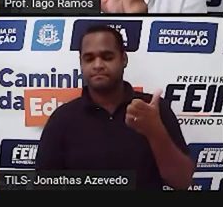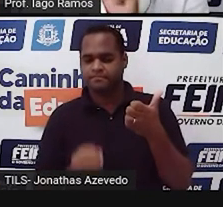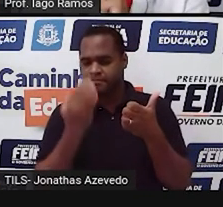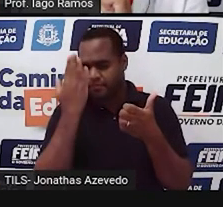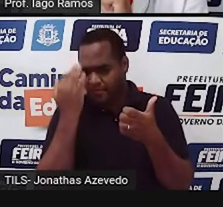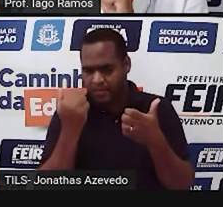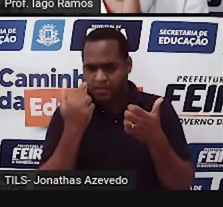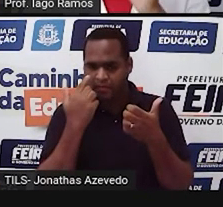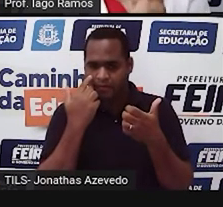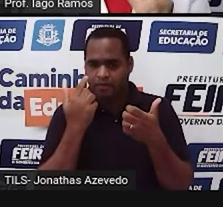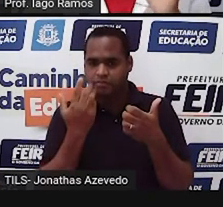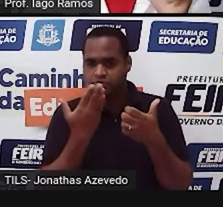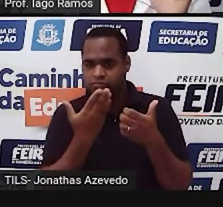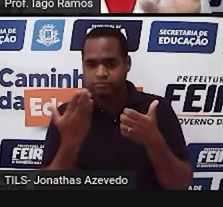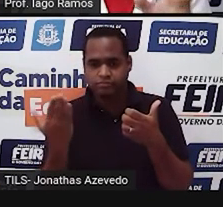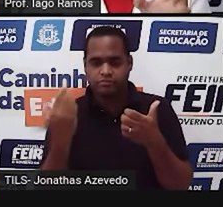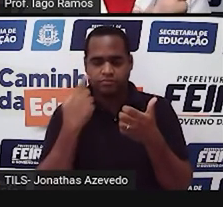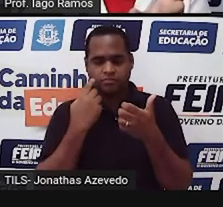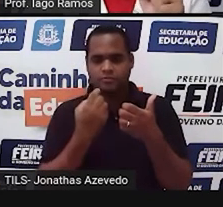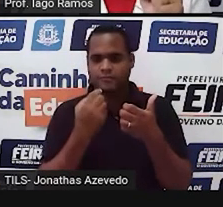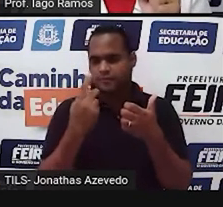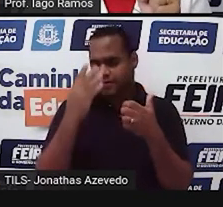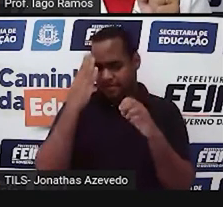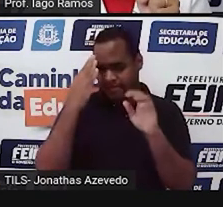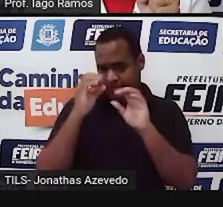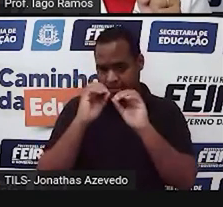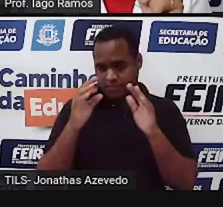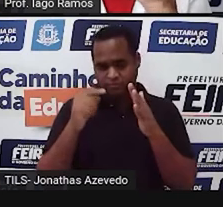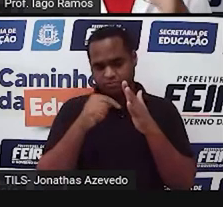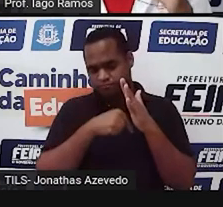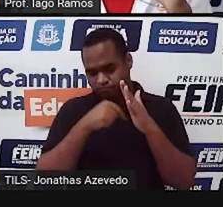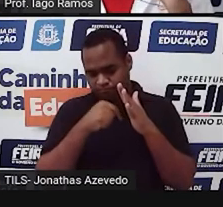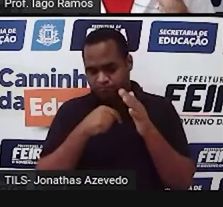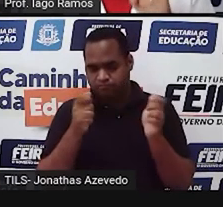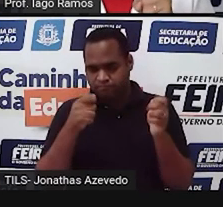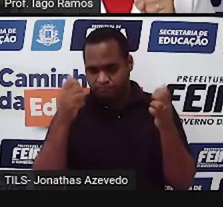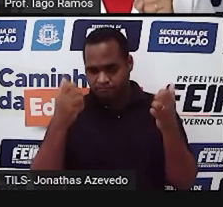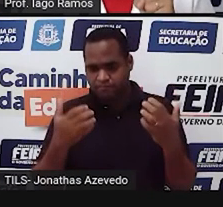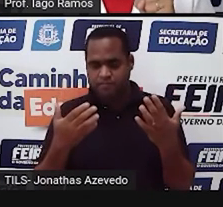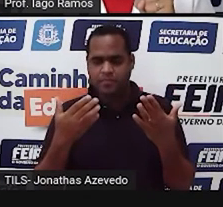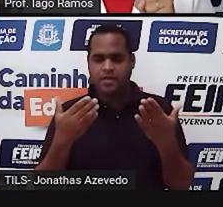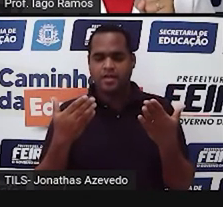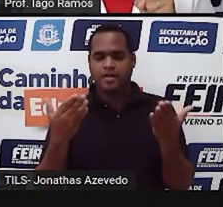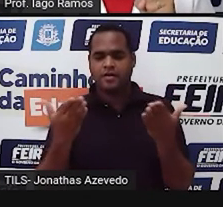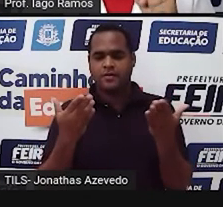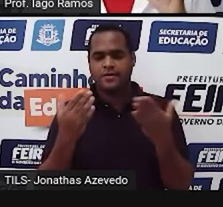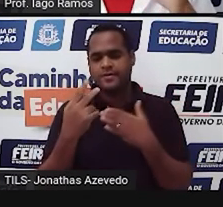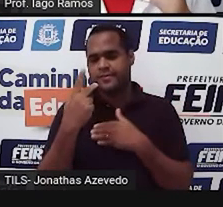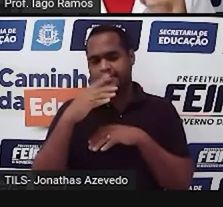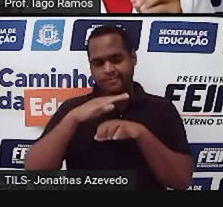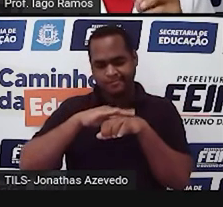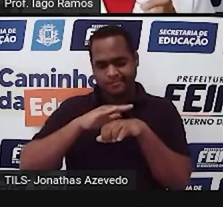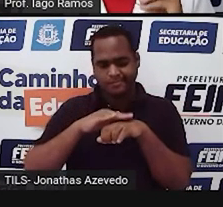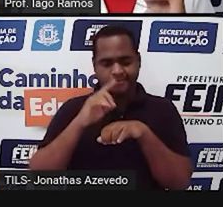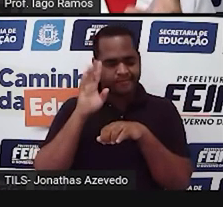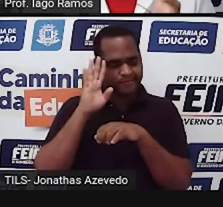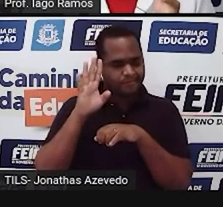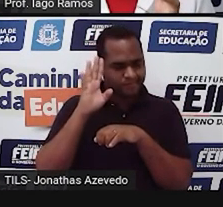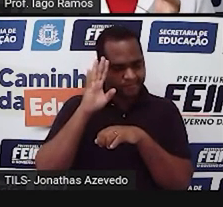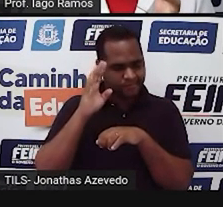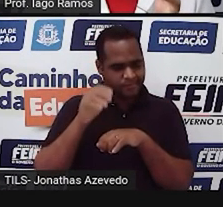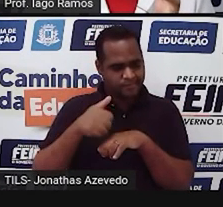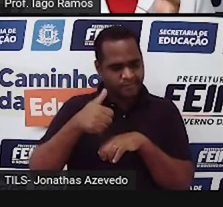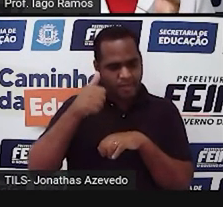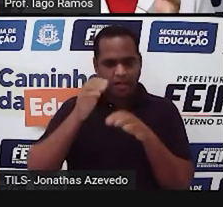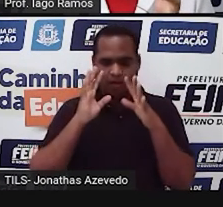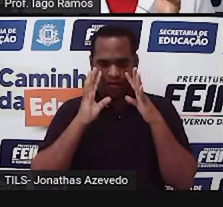sabendo aí né quanto é que você entendeu na aula tá é que você vai ver agora né vai parar e pensar o